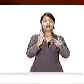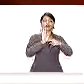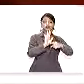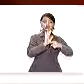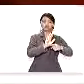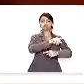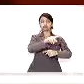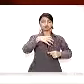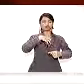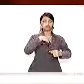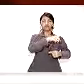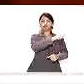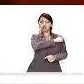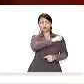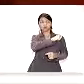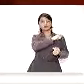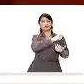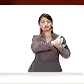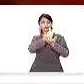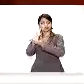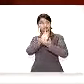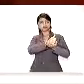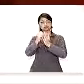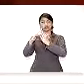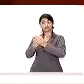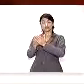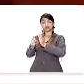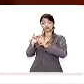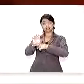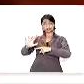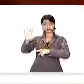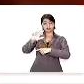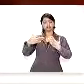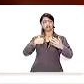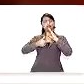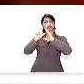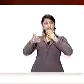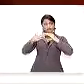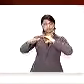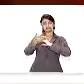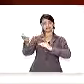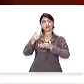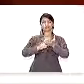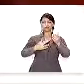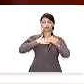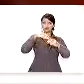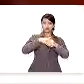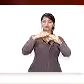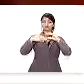de transporte de alunos da rede estadual de ensino conforme relatórios e votos previamente